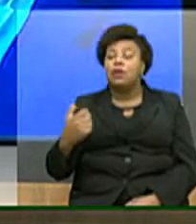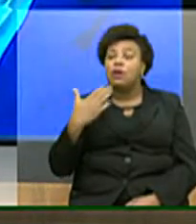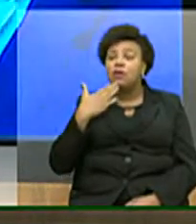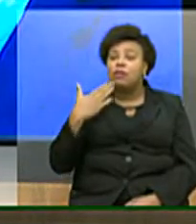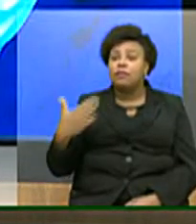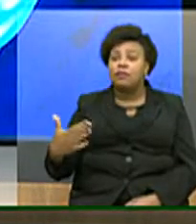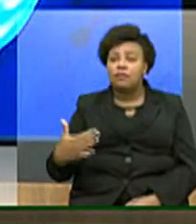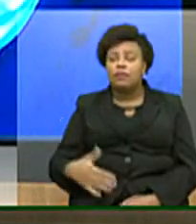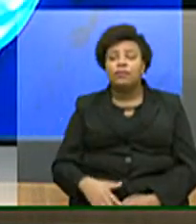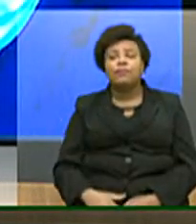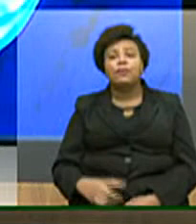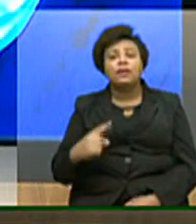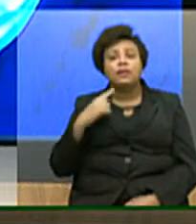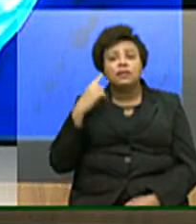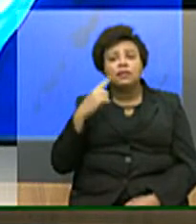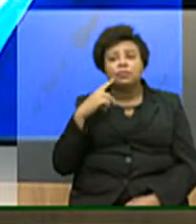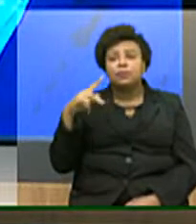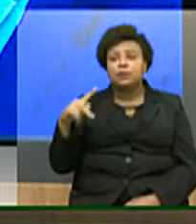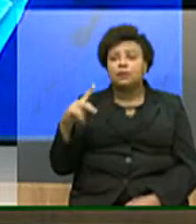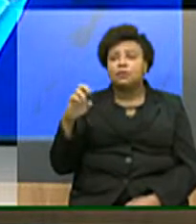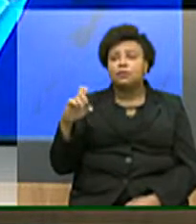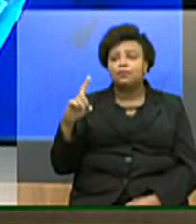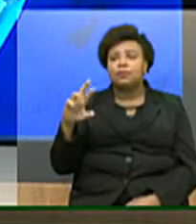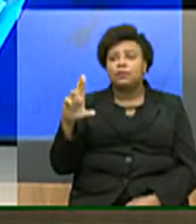Favorável, senhor presidente. Deputado Pedro Pereira.